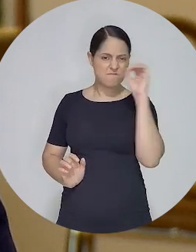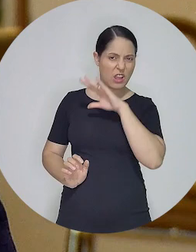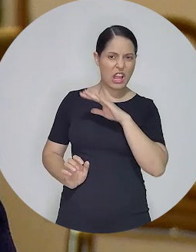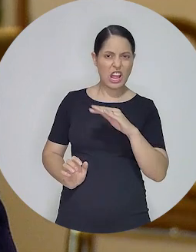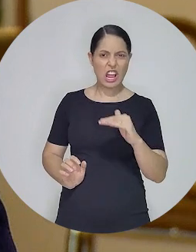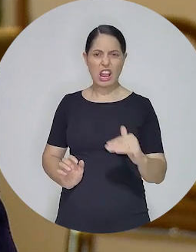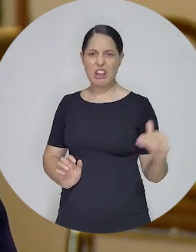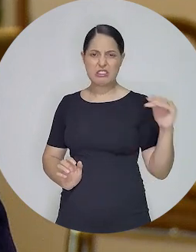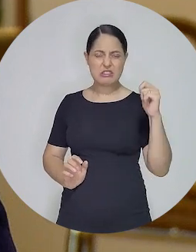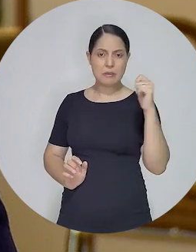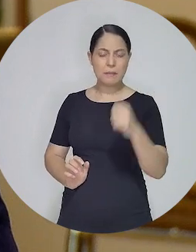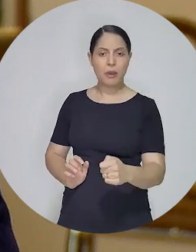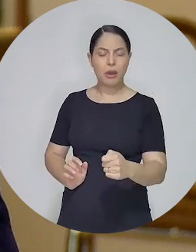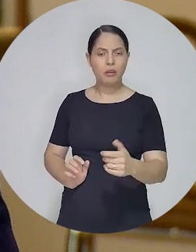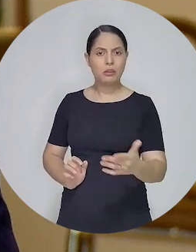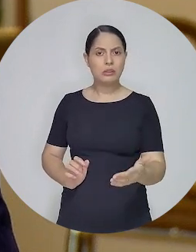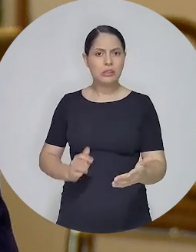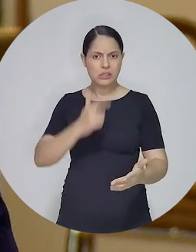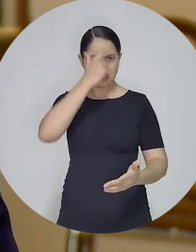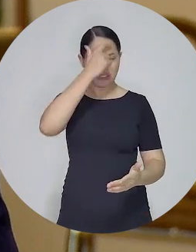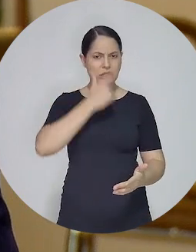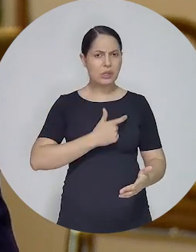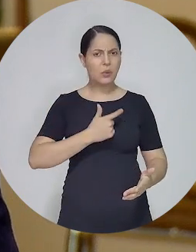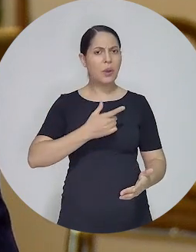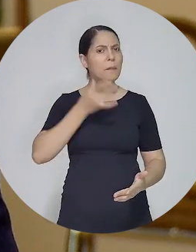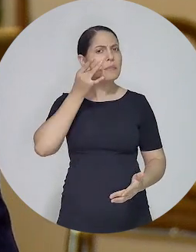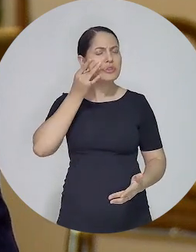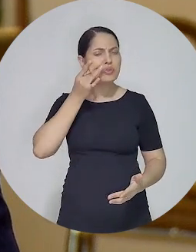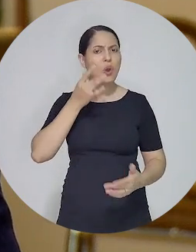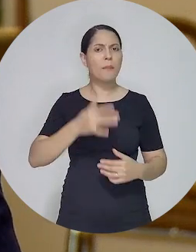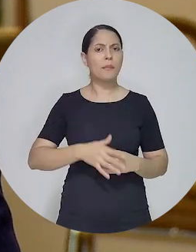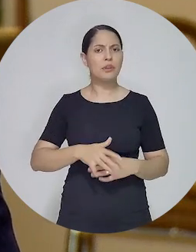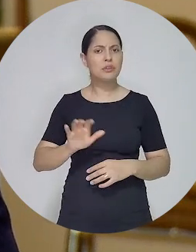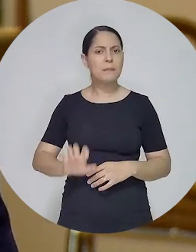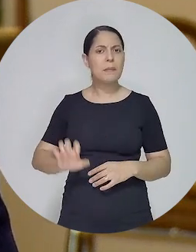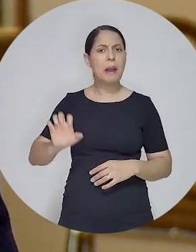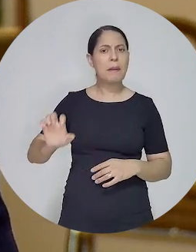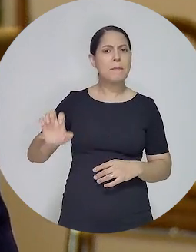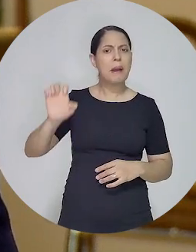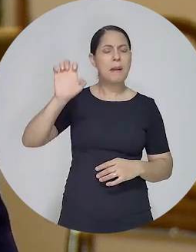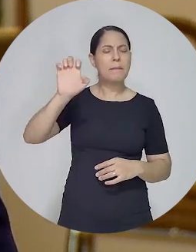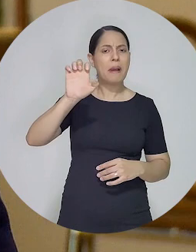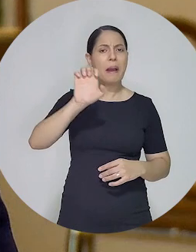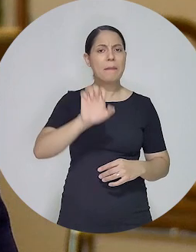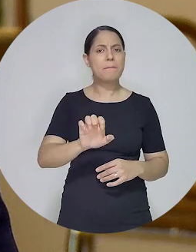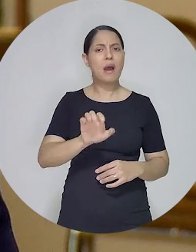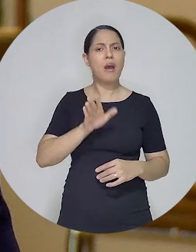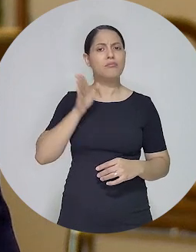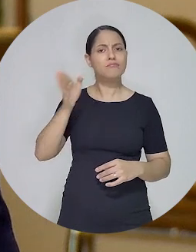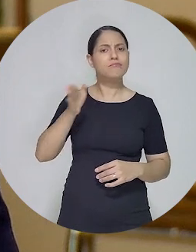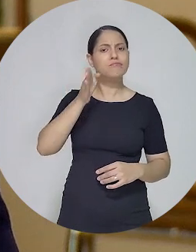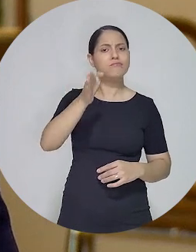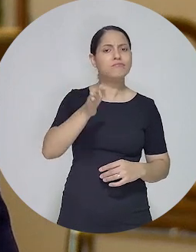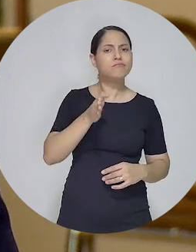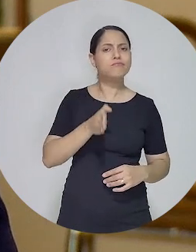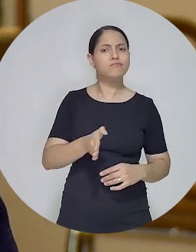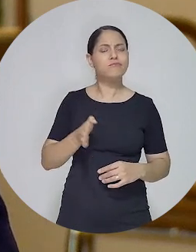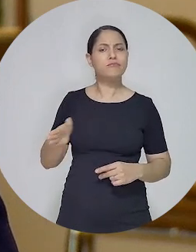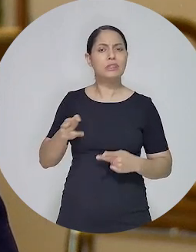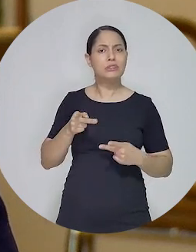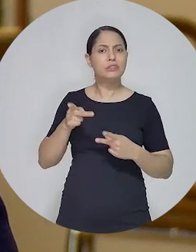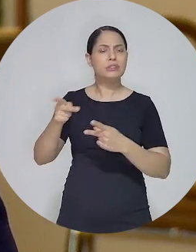de arbitrariedade ainda. E eu passei a fazer isso pessoalmente. Comecei a visitar cada estado onde